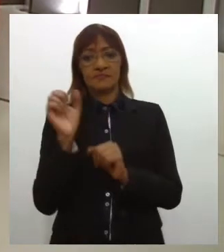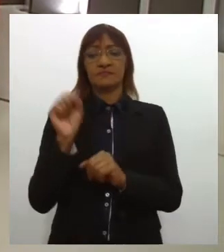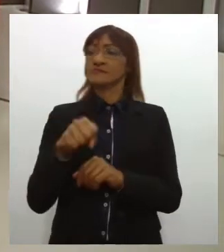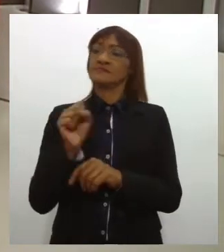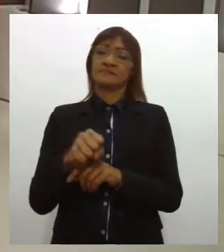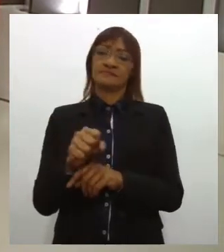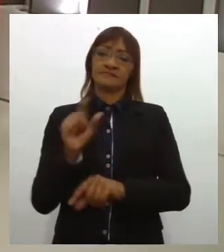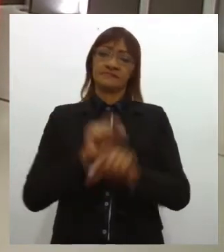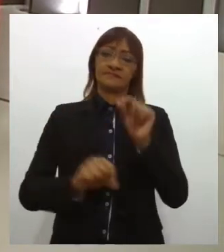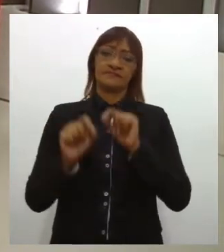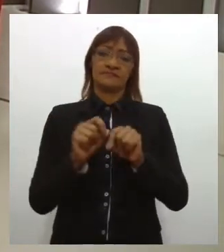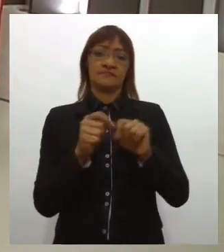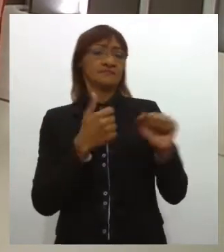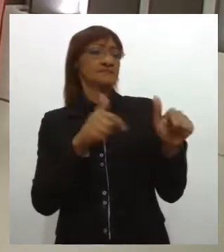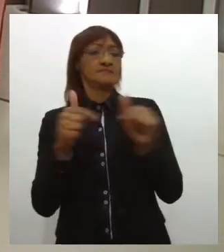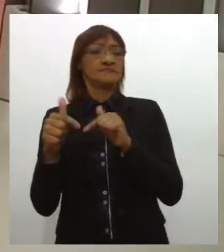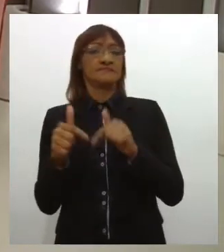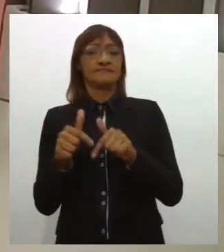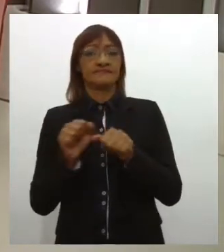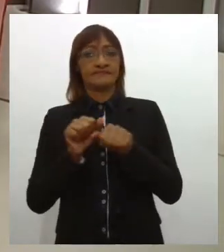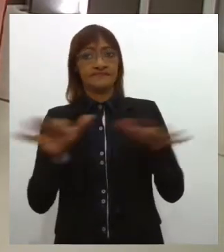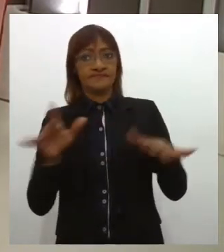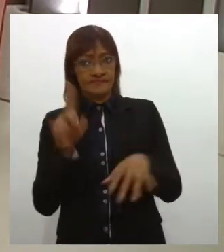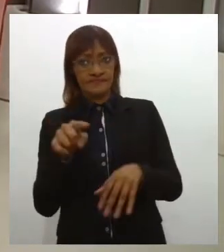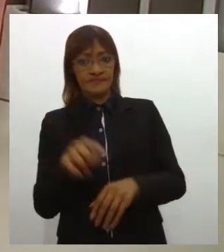à situação, o cenário da pandemia?